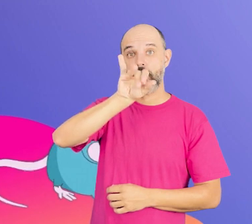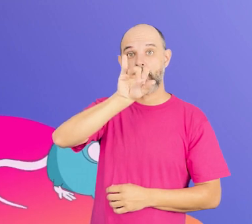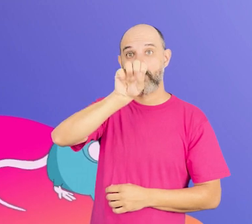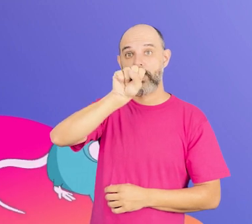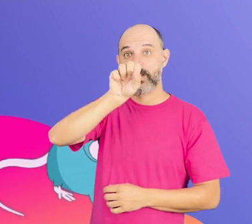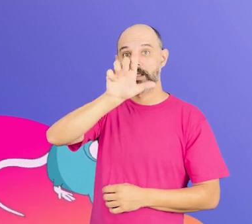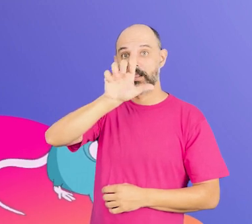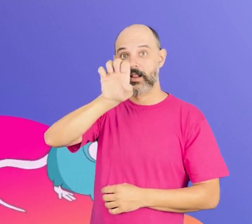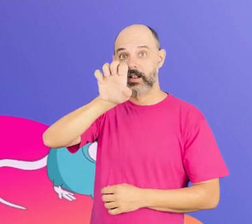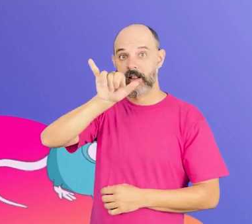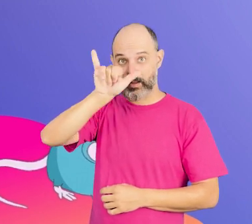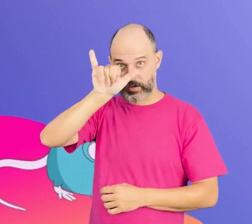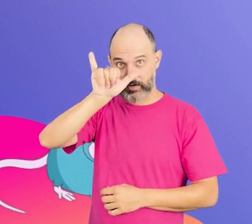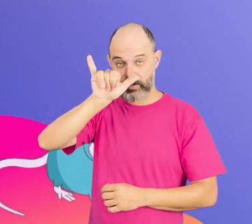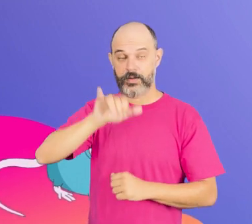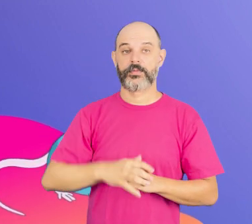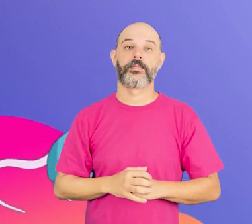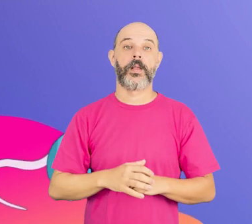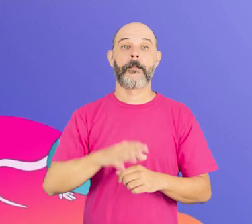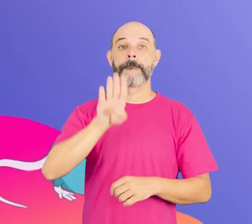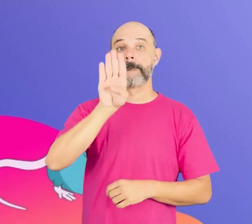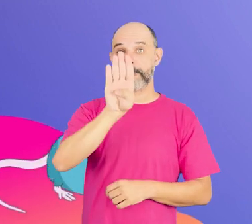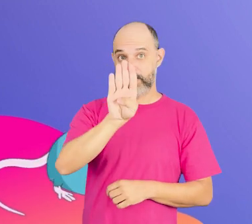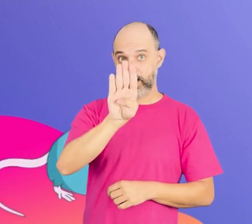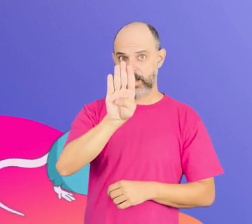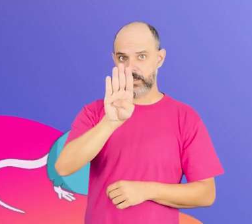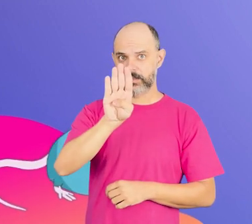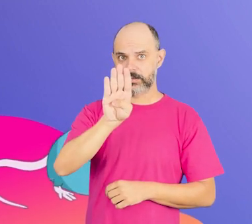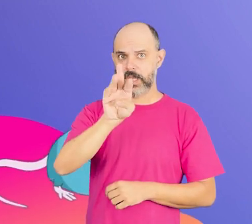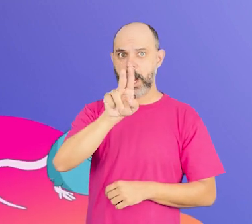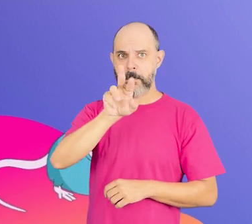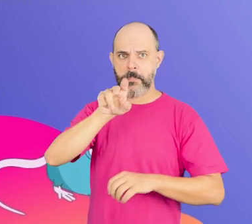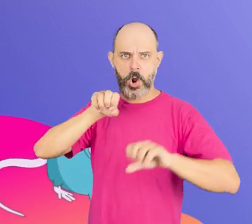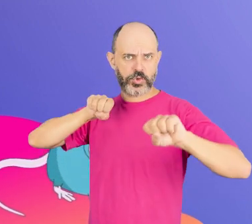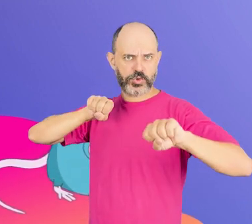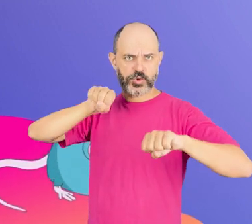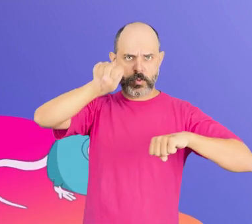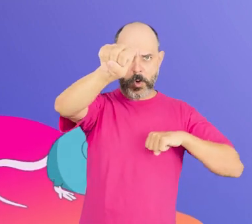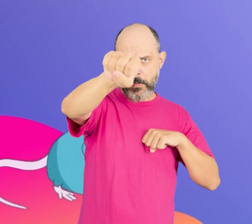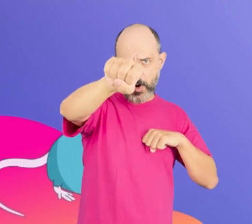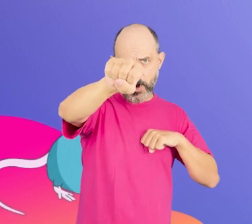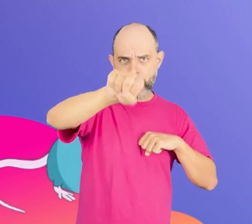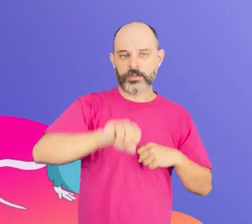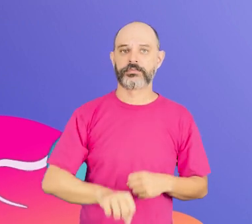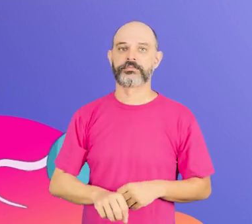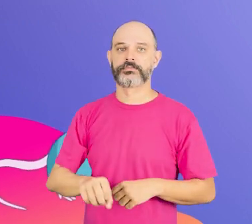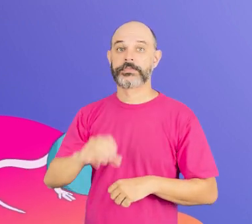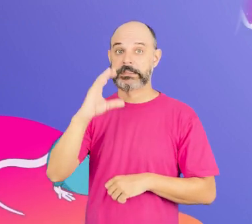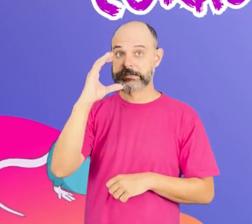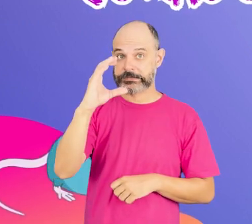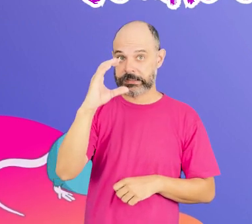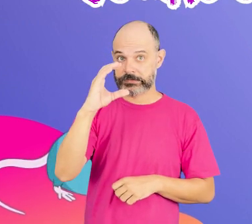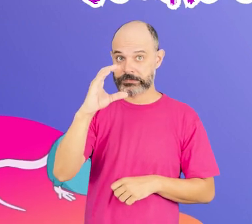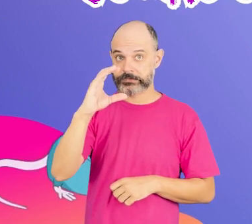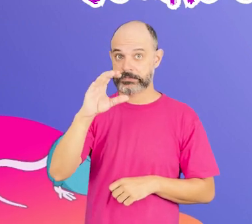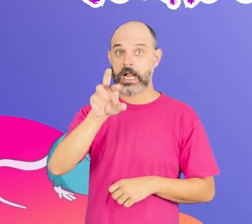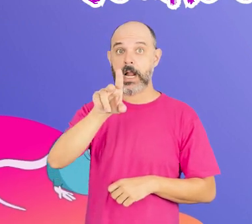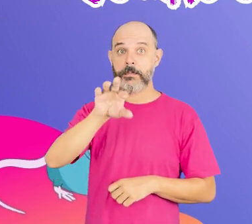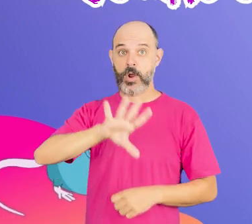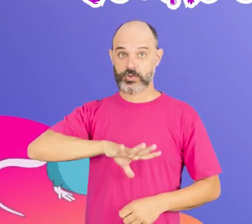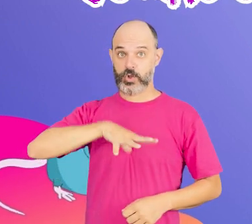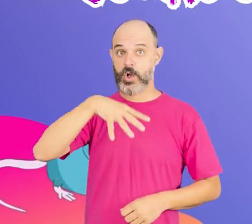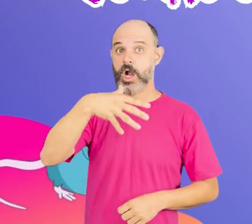irmãos Weasley. Alternativa B, irmãos superpoderosos. Alternativa C,